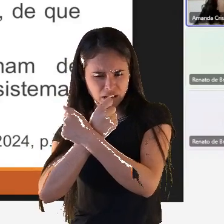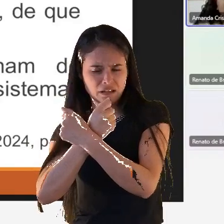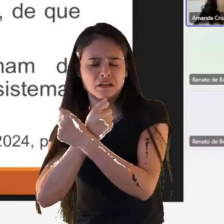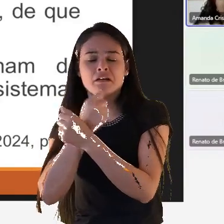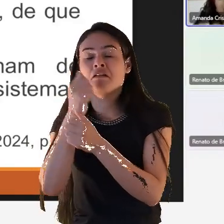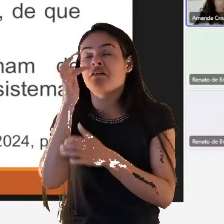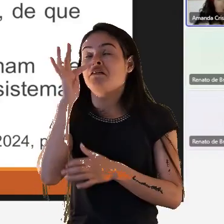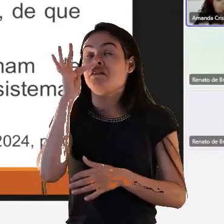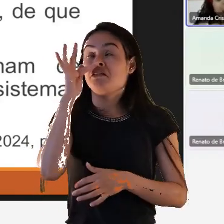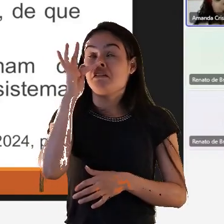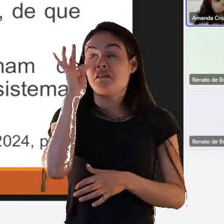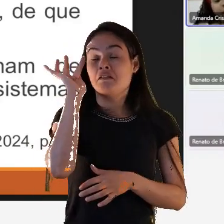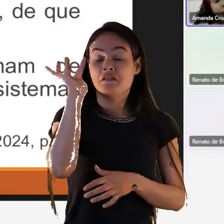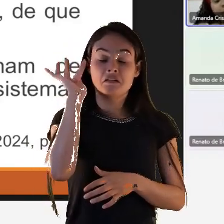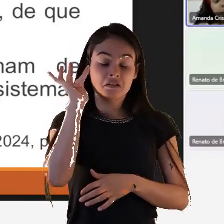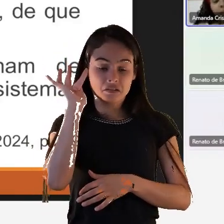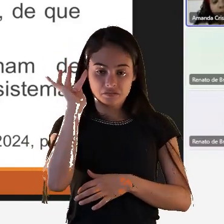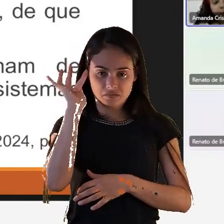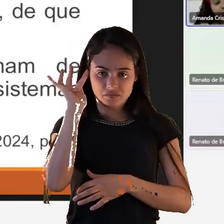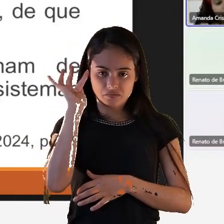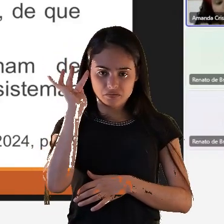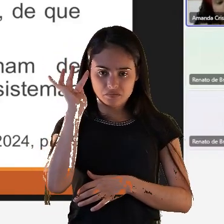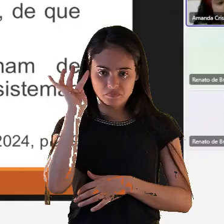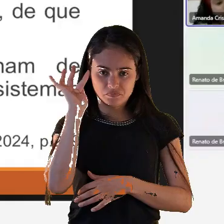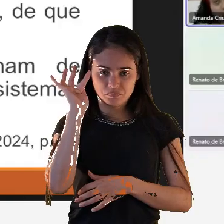escravidão, ainda